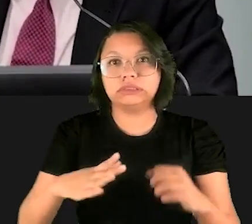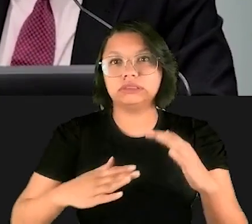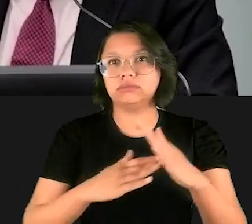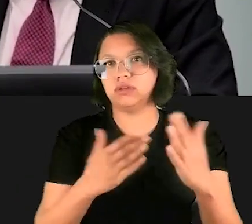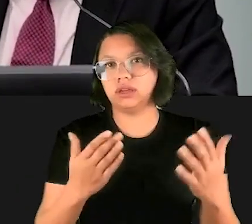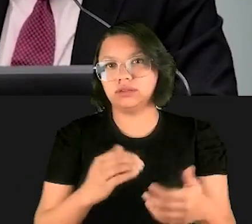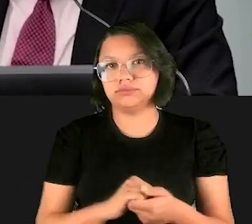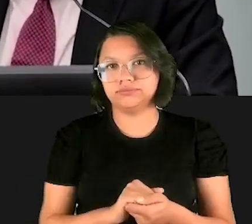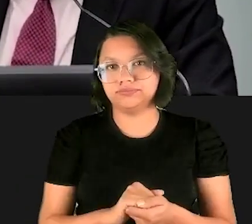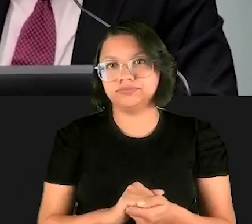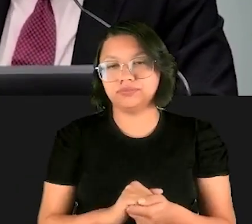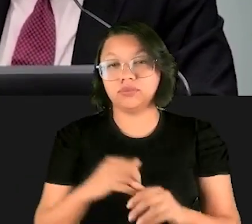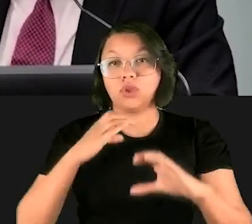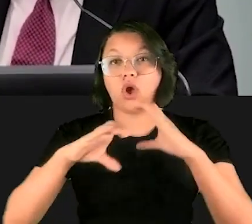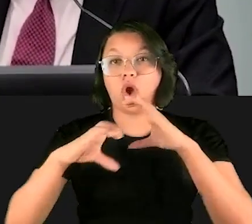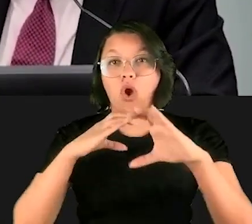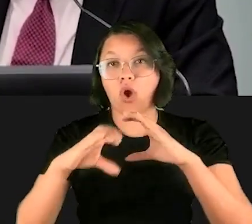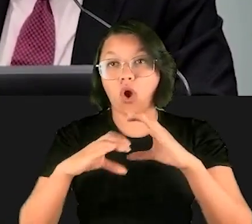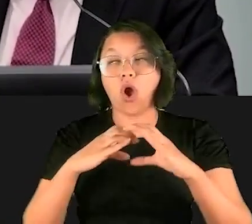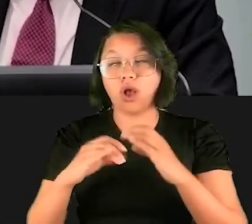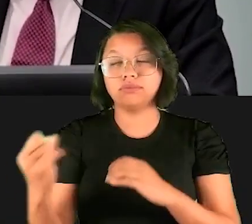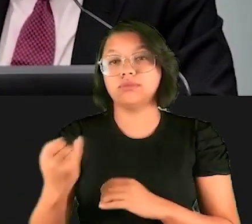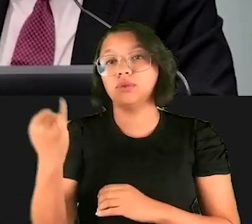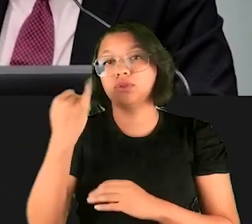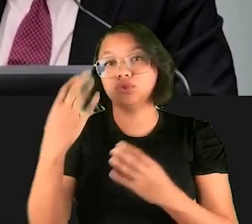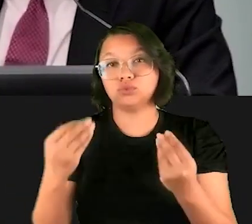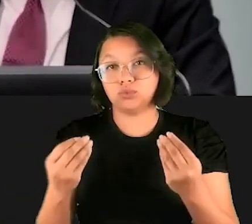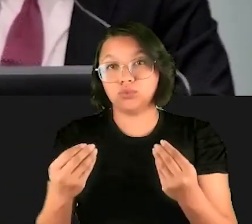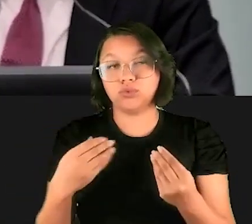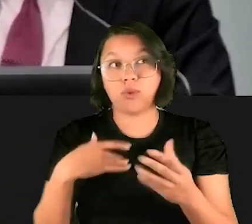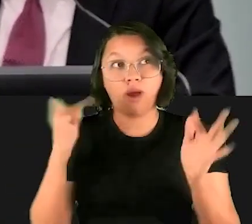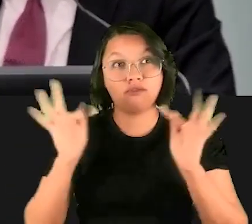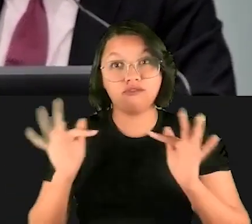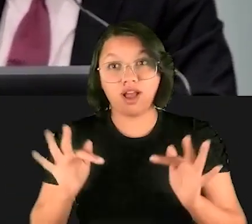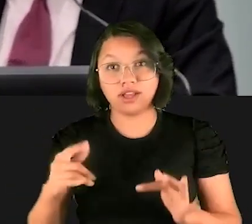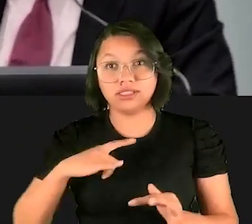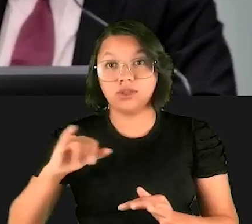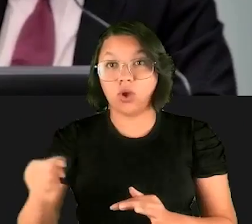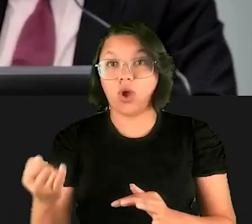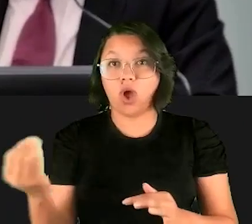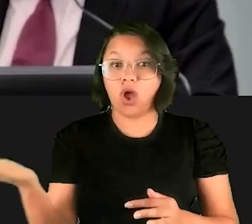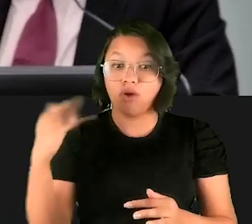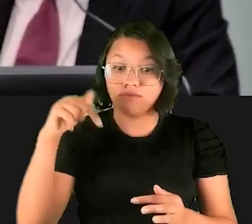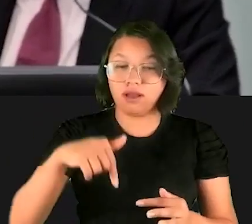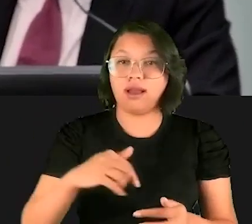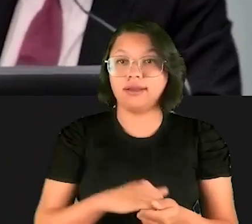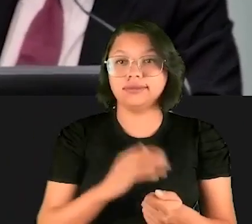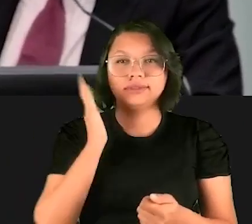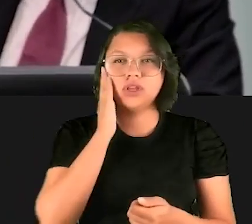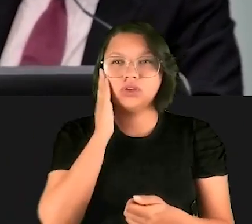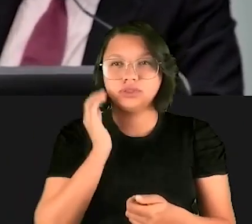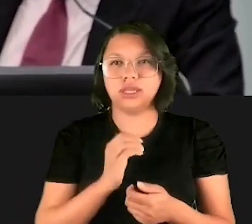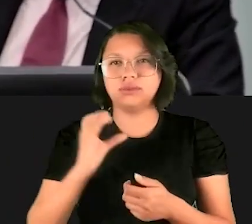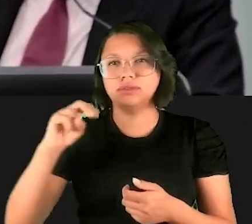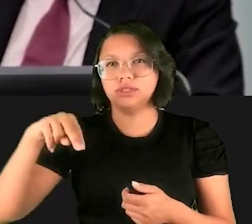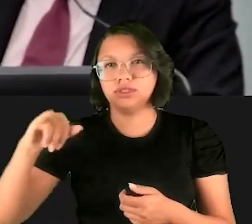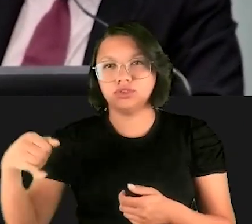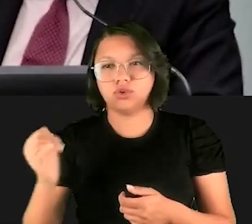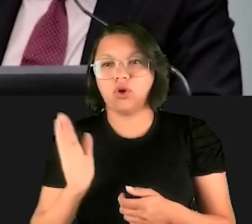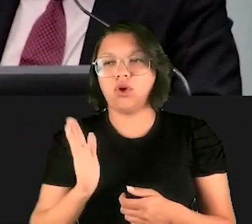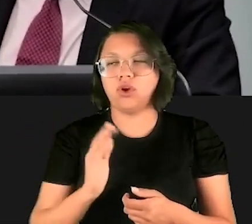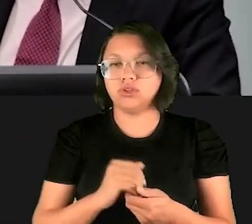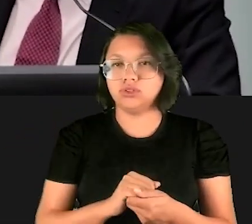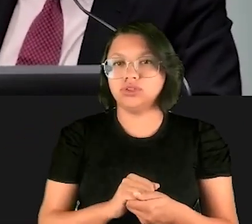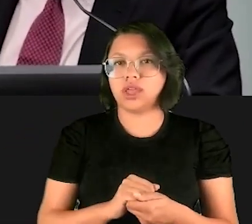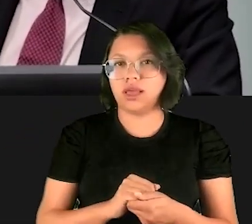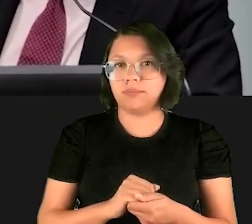né? E a comunicação efetiva é muito importante. E fico muito feliz de ter a oportunidade de vir aqui, e eu sei, o CNJ já